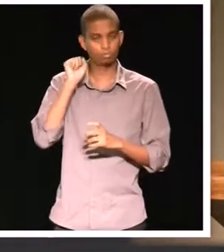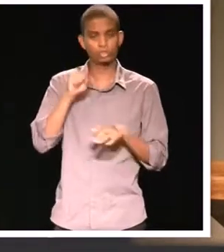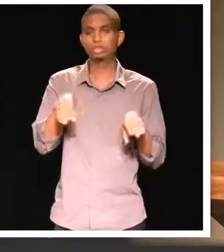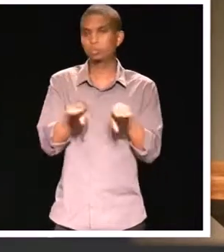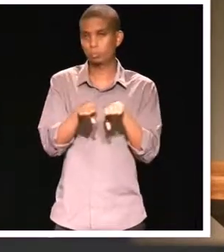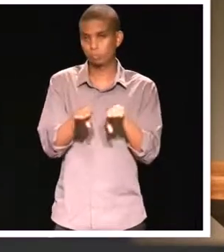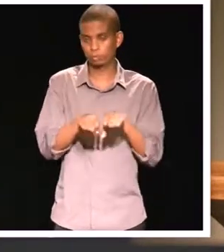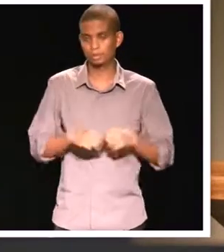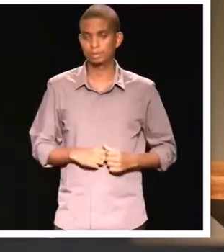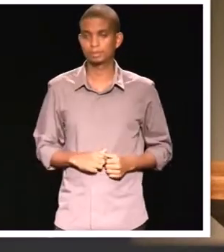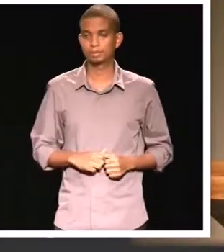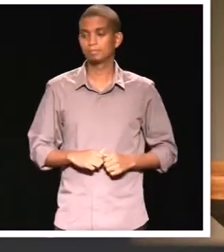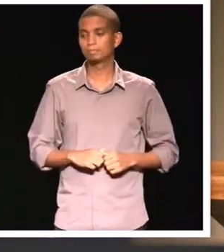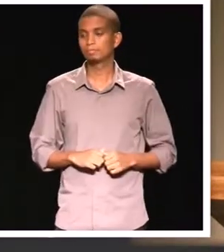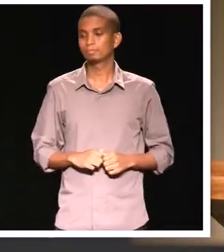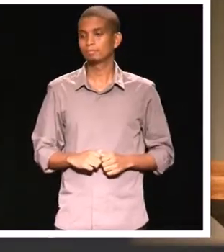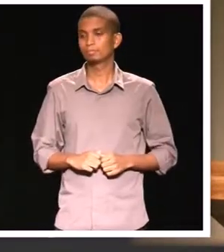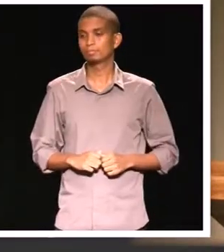radicais.